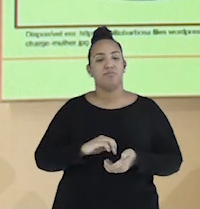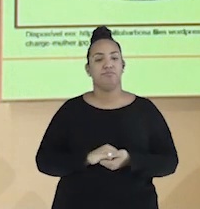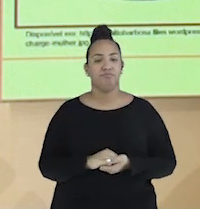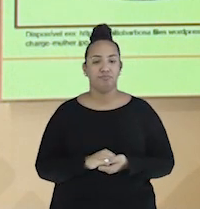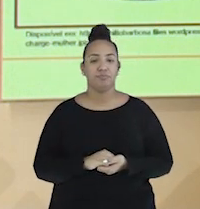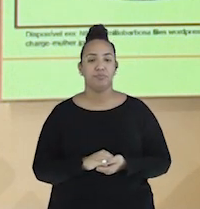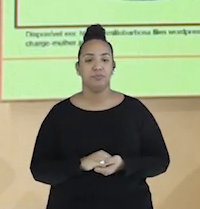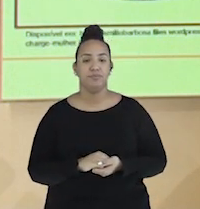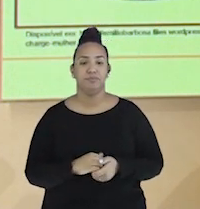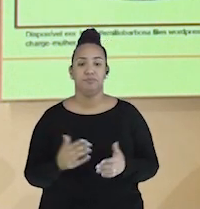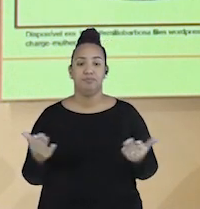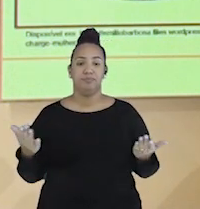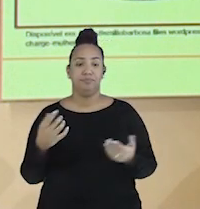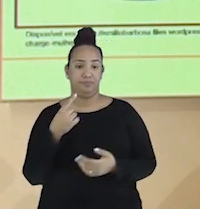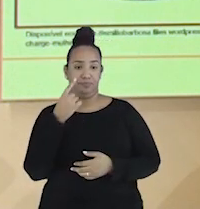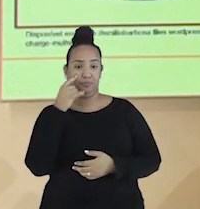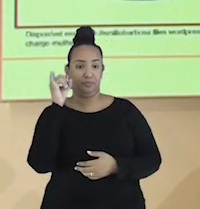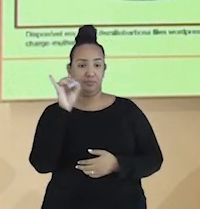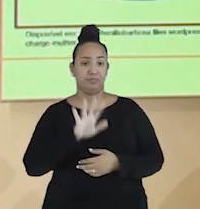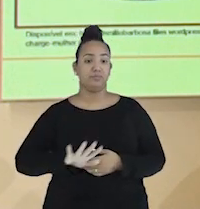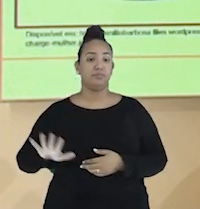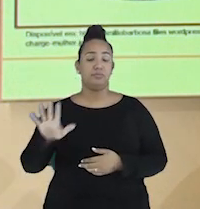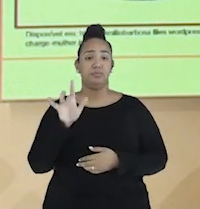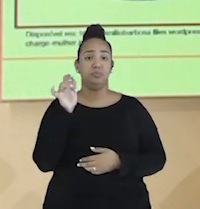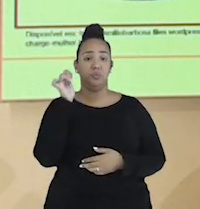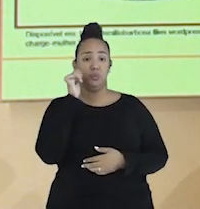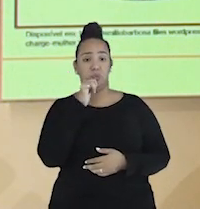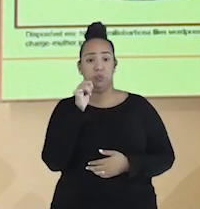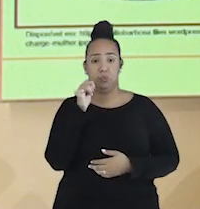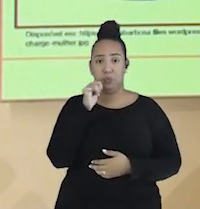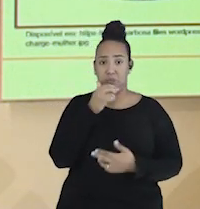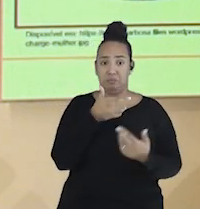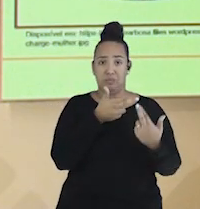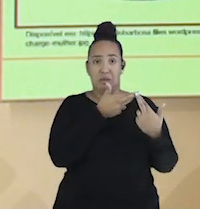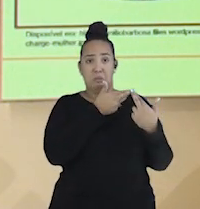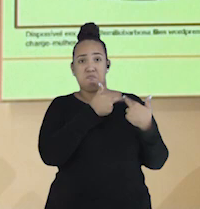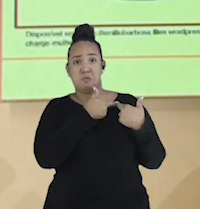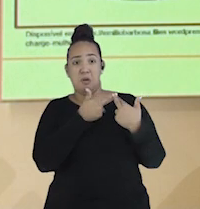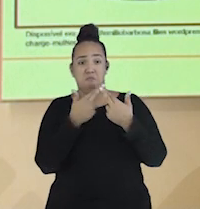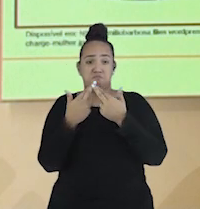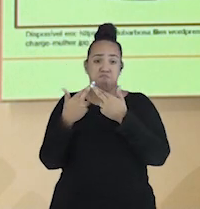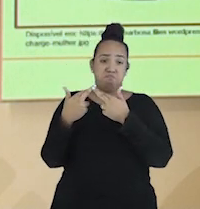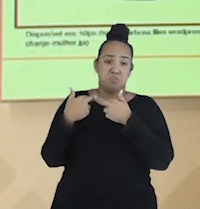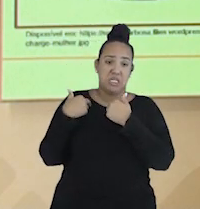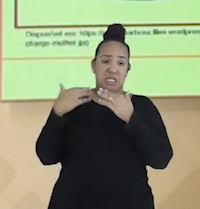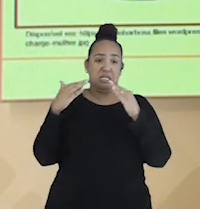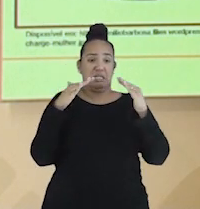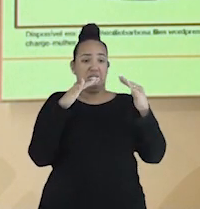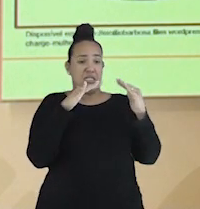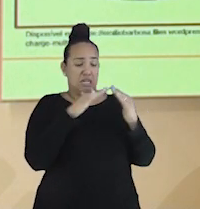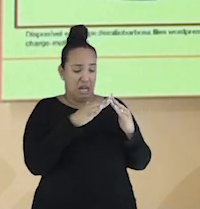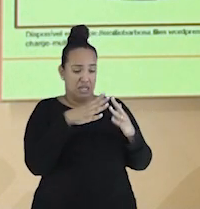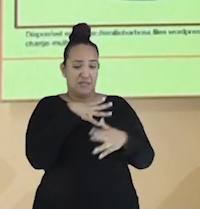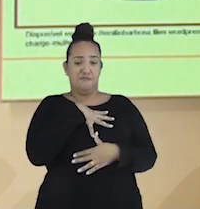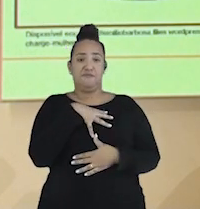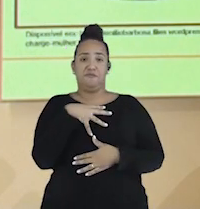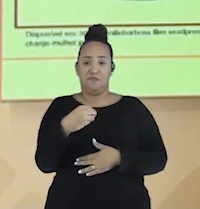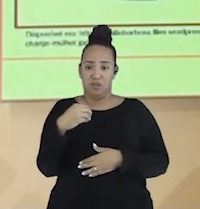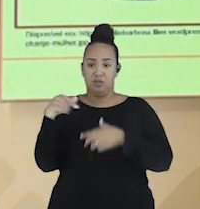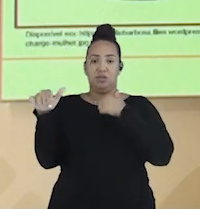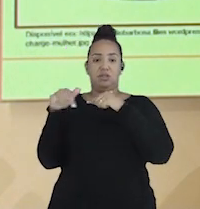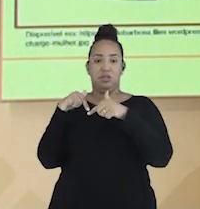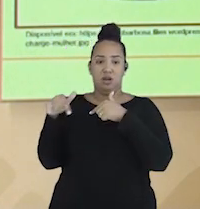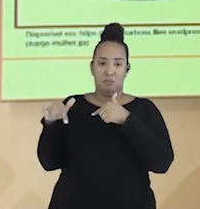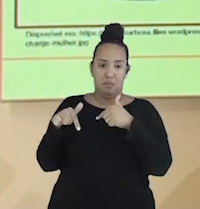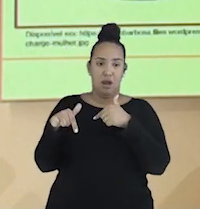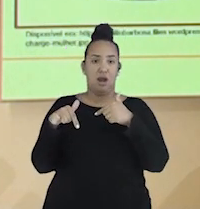Então, vemos aqui uma imagem de uma mulher que está sobrecarregada, dando conta da casa, dos filhos e